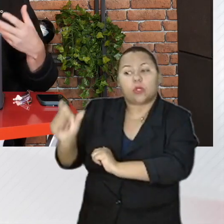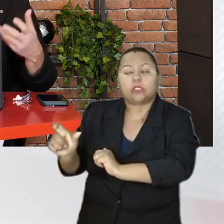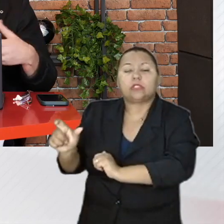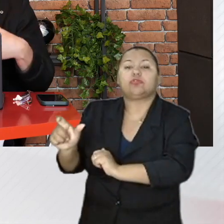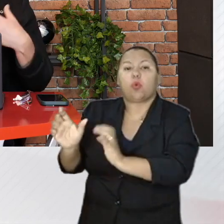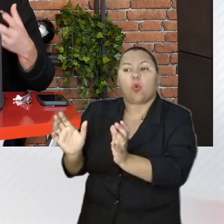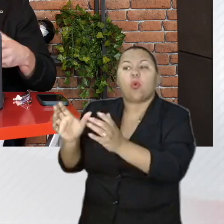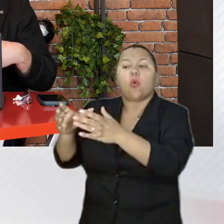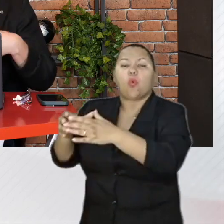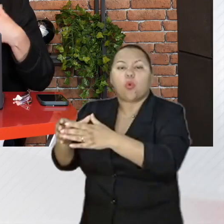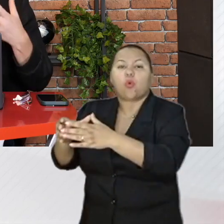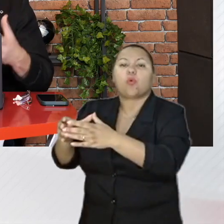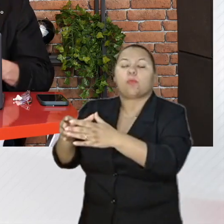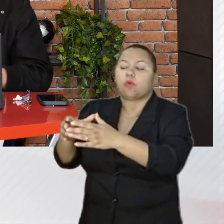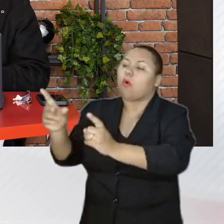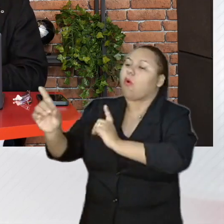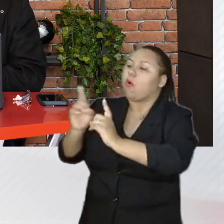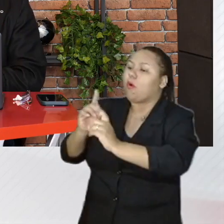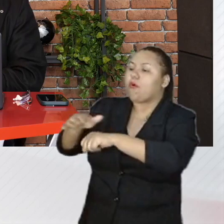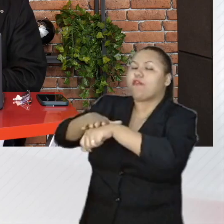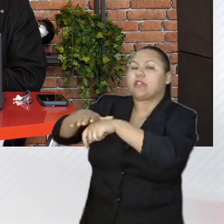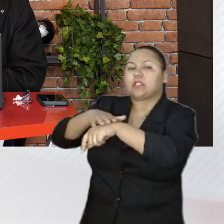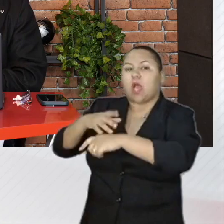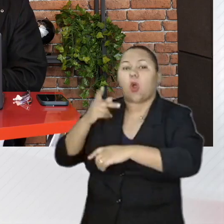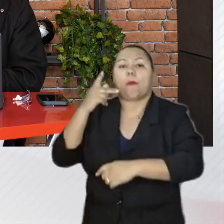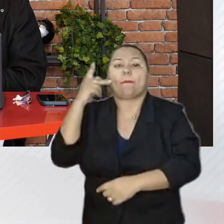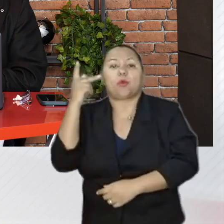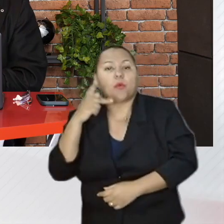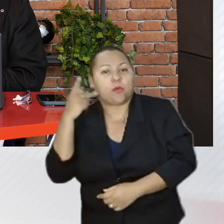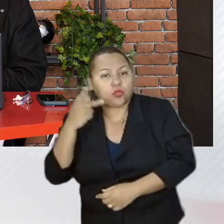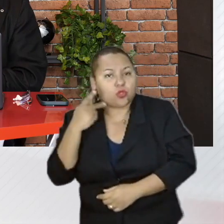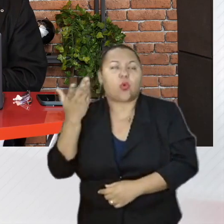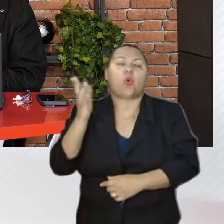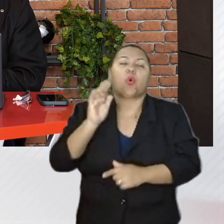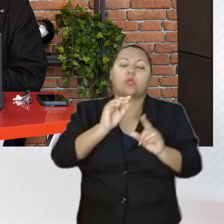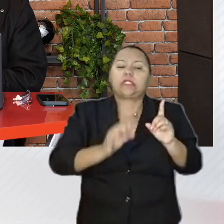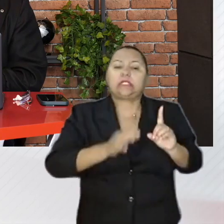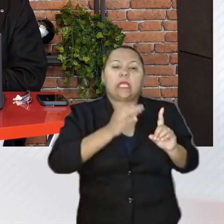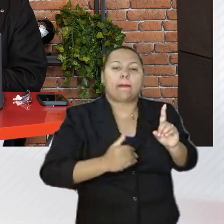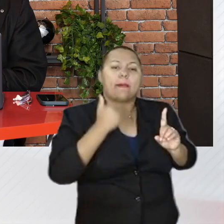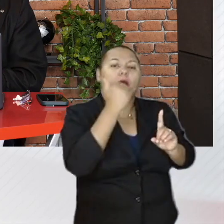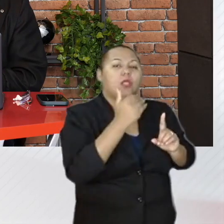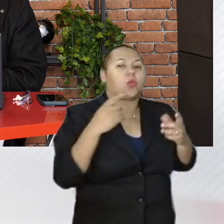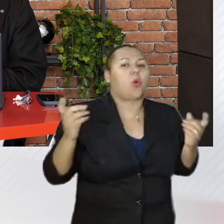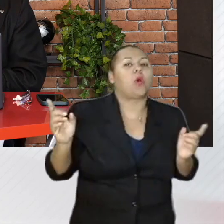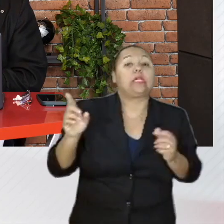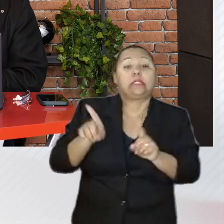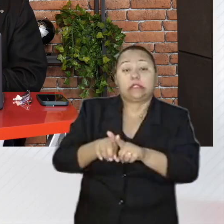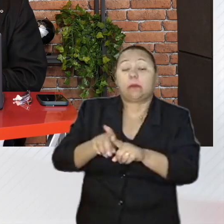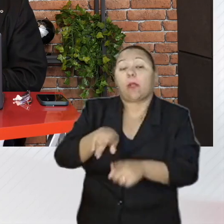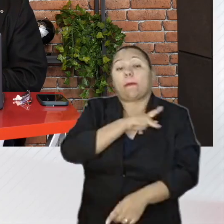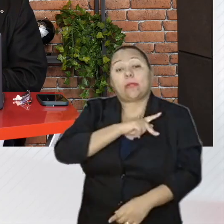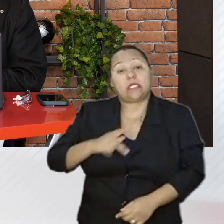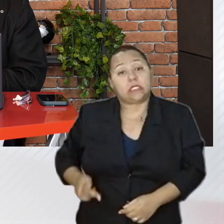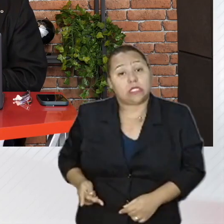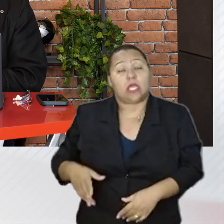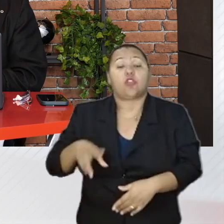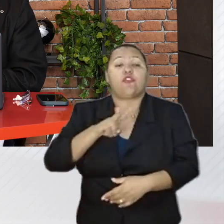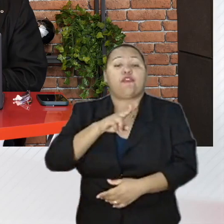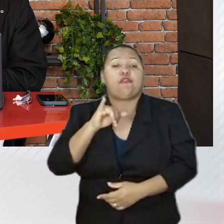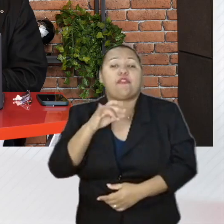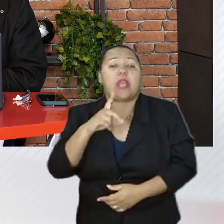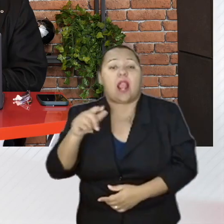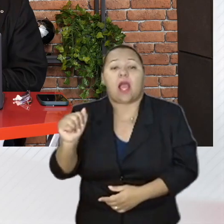aquelas pessoas, né, o promotor, desembargador e próprio presidente do Vila Nova, que começou pela CPI de Goiás,